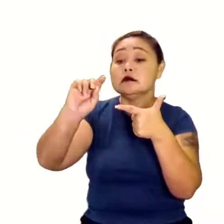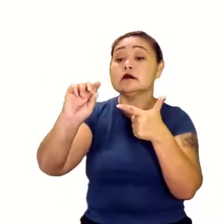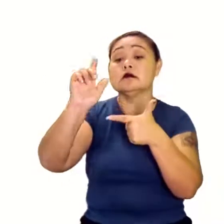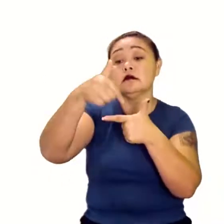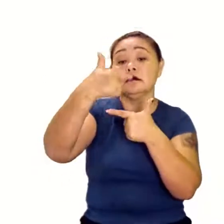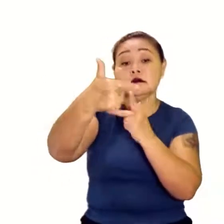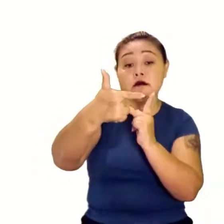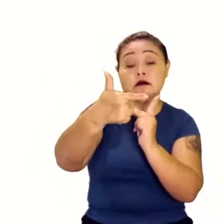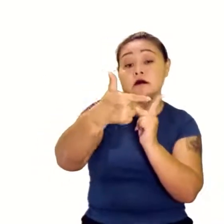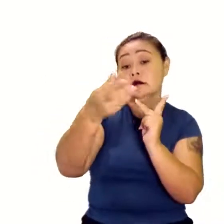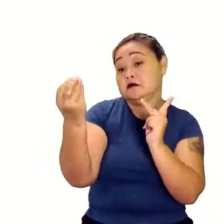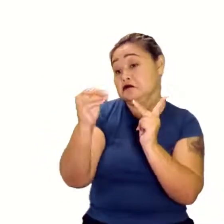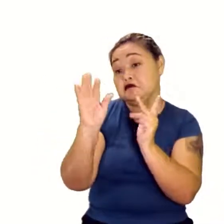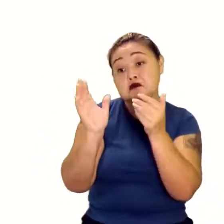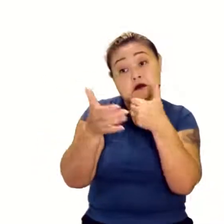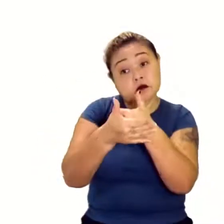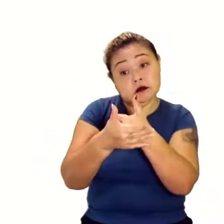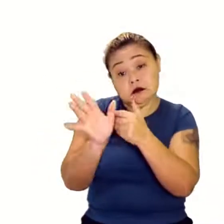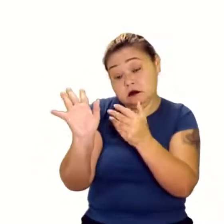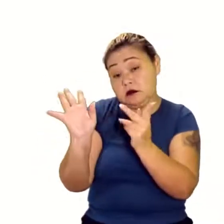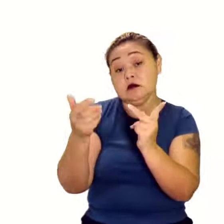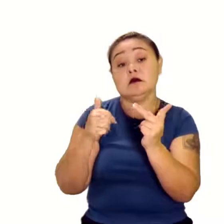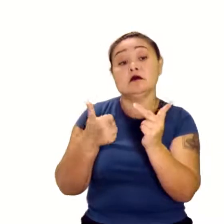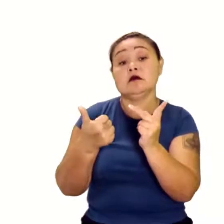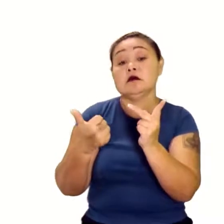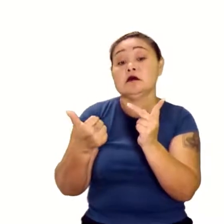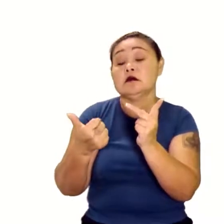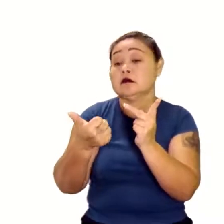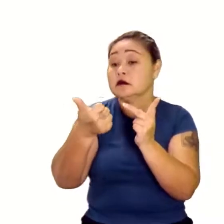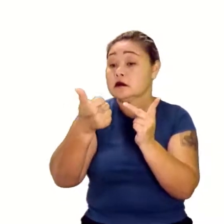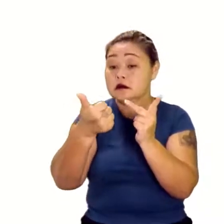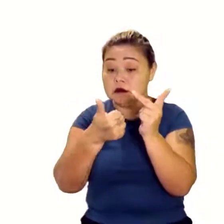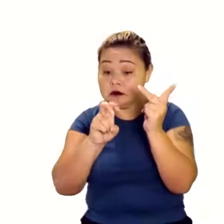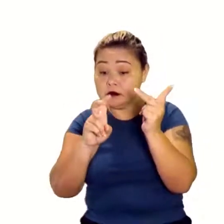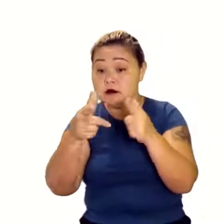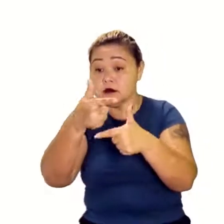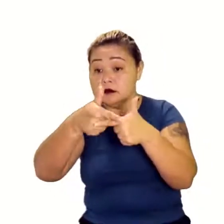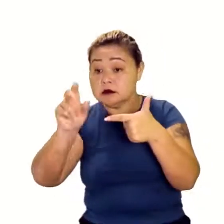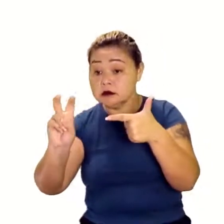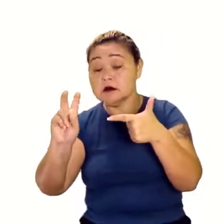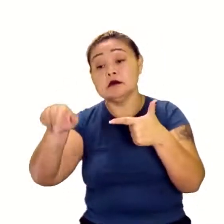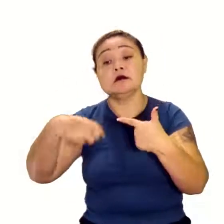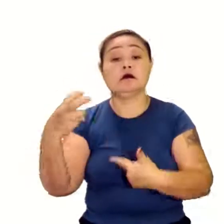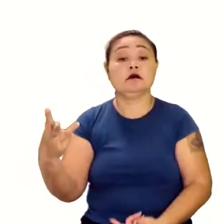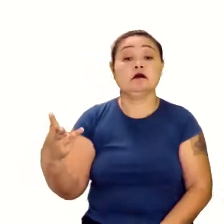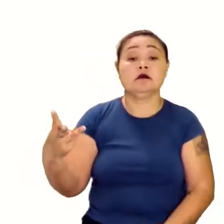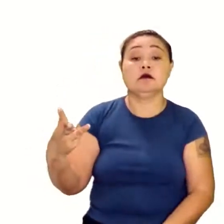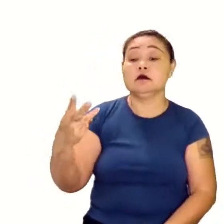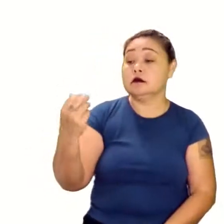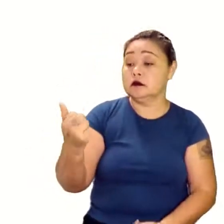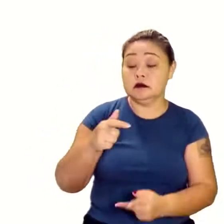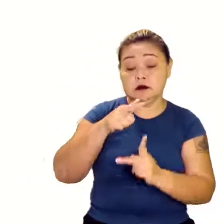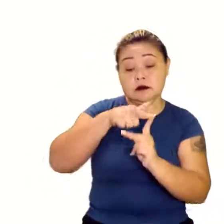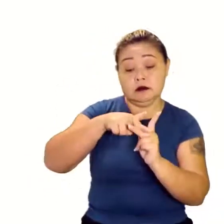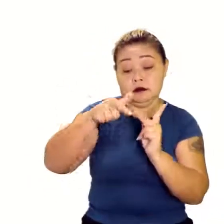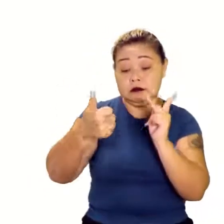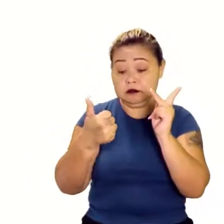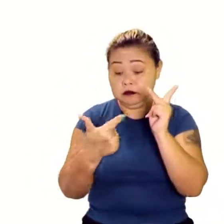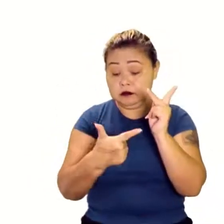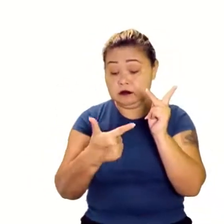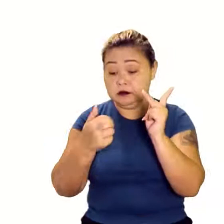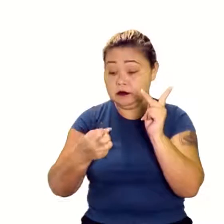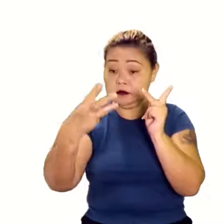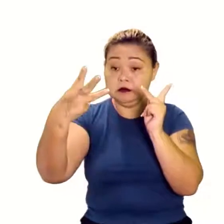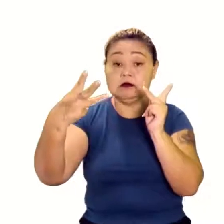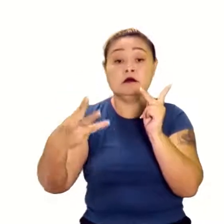2. Raiz quadrada, não preciso nem colocar. Isso Educação mesmo. matemática. E 15 dividido por 5? 3. 3. Então fiquei com raiz quadrada de